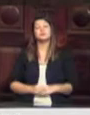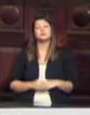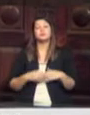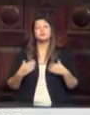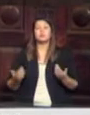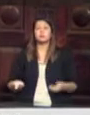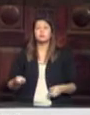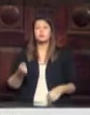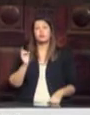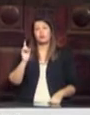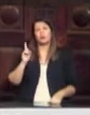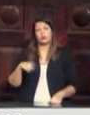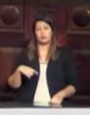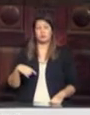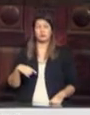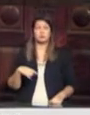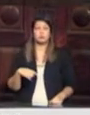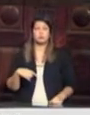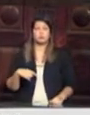o teor